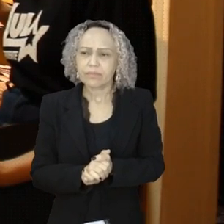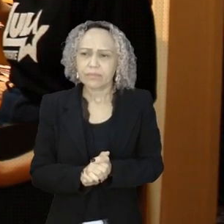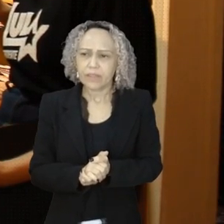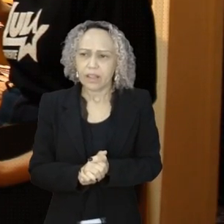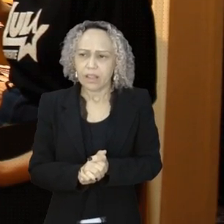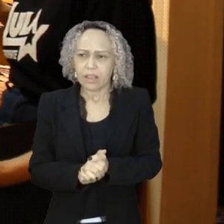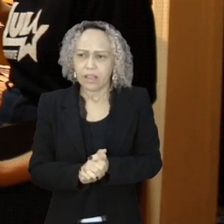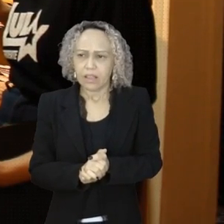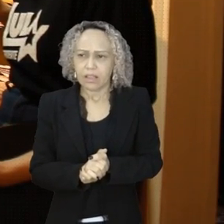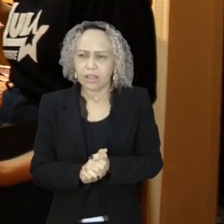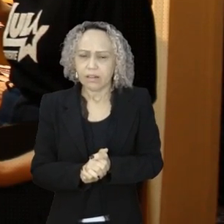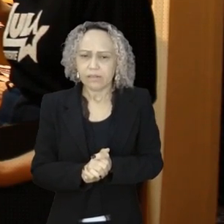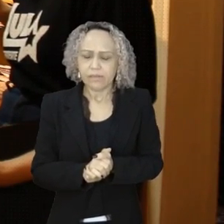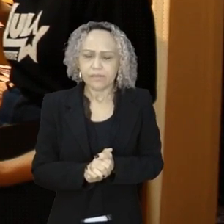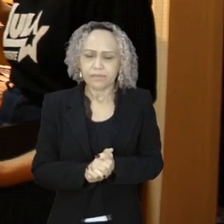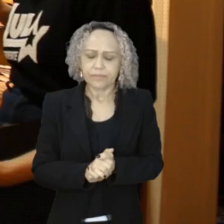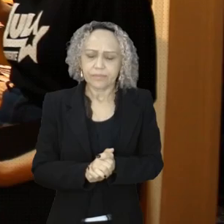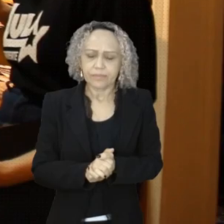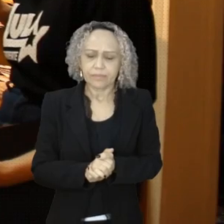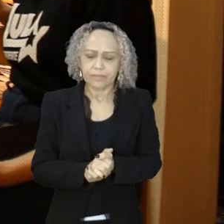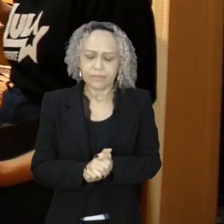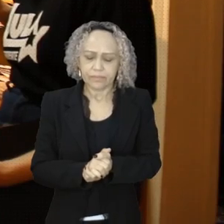padre.